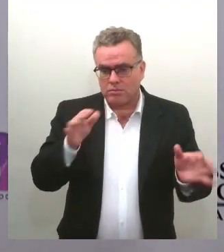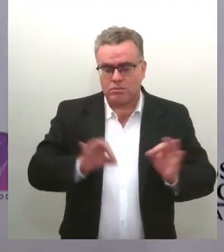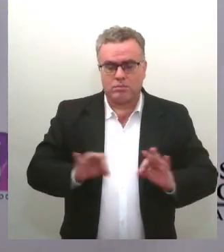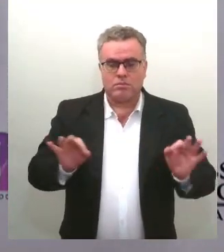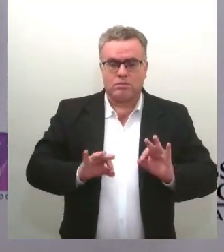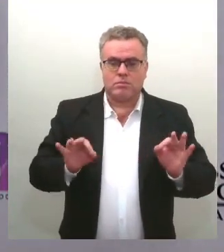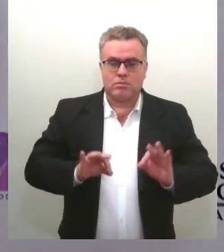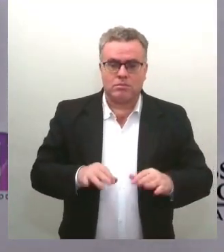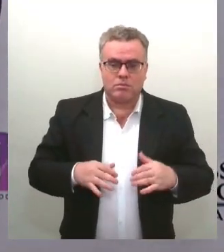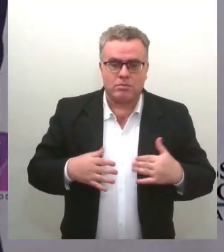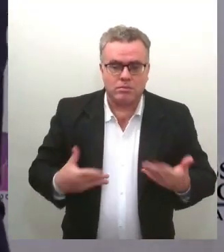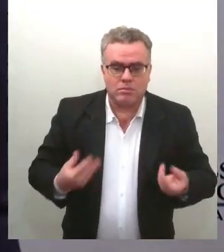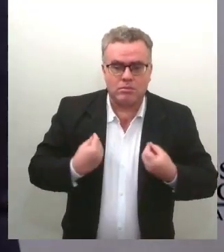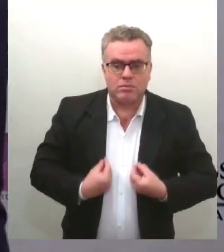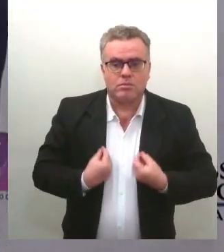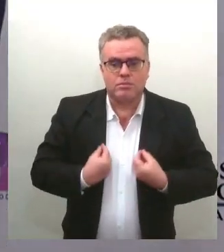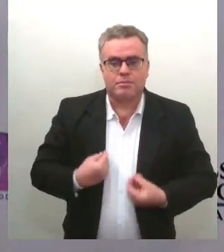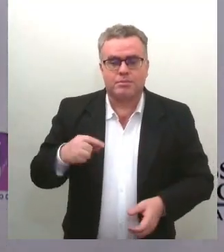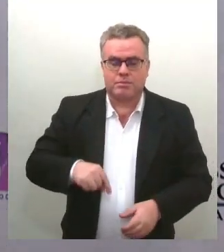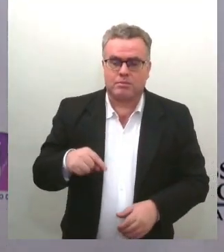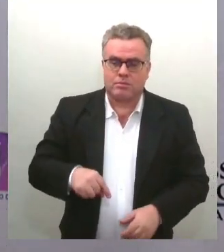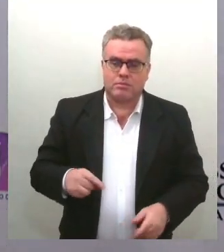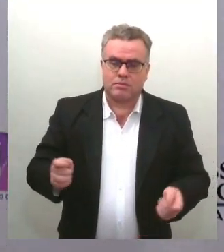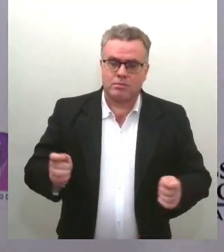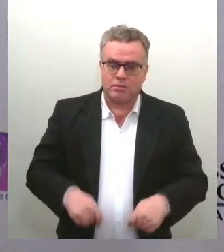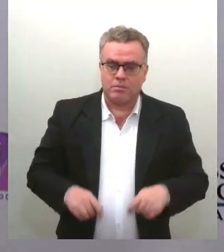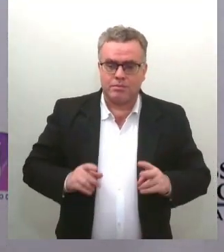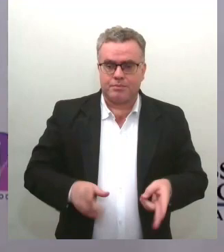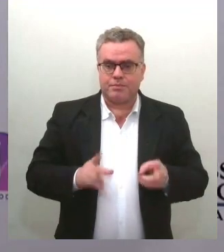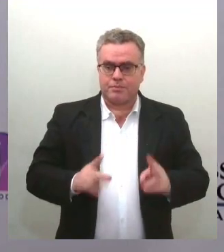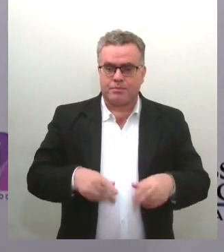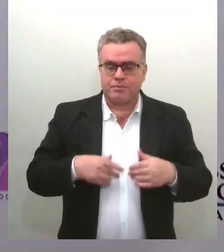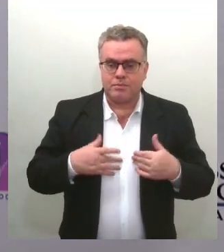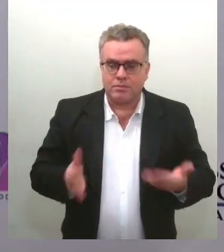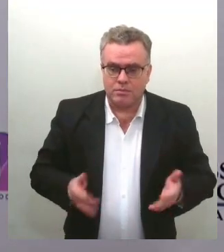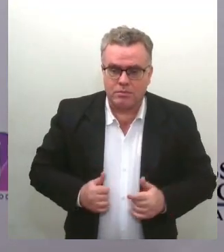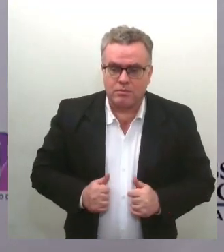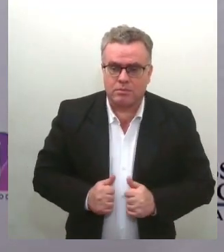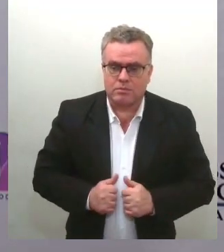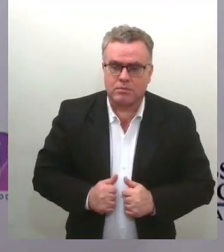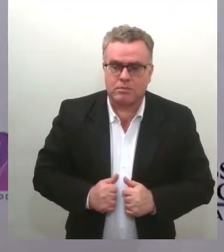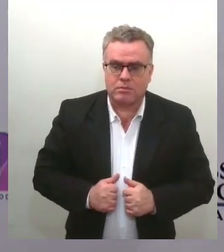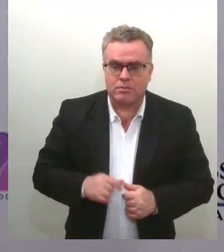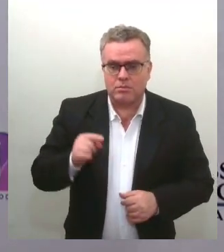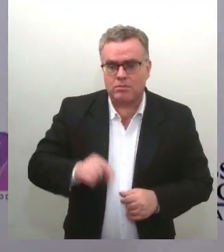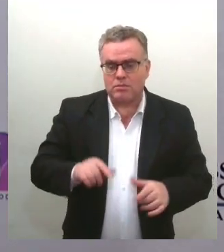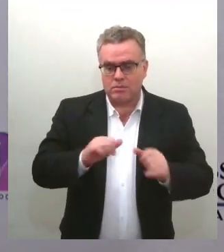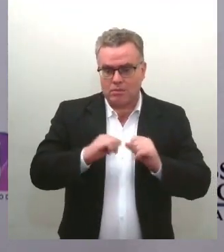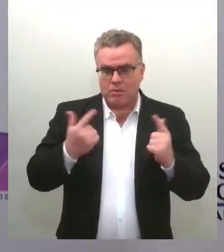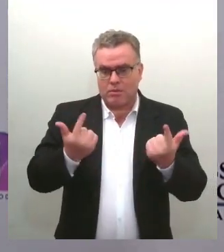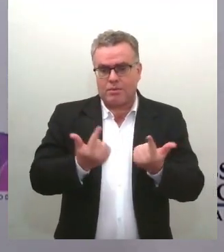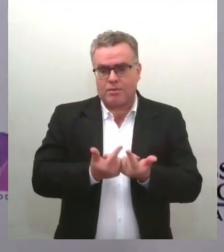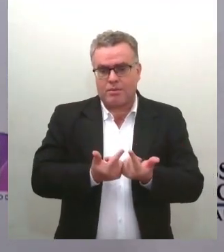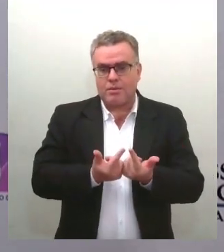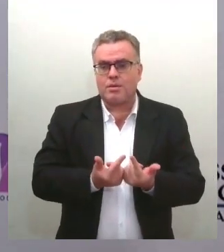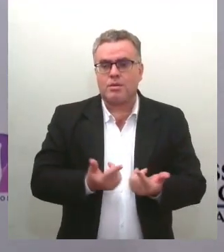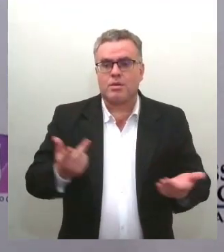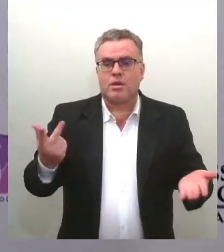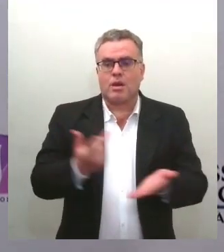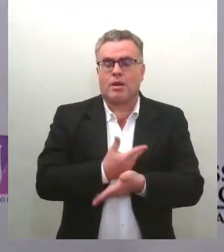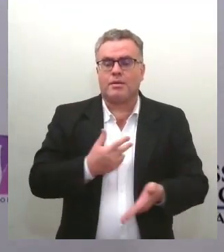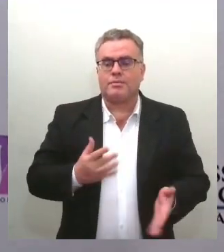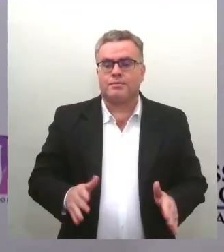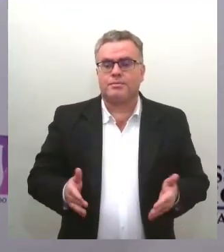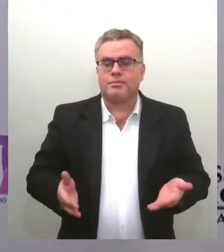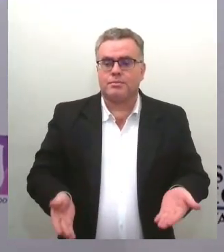projeto, né, que acontece na ELESE, da Escola do Legislativo, que sempre traz alunos de